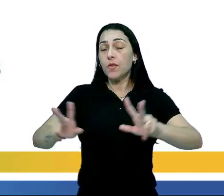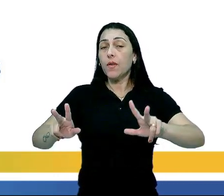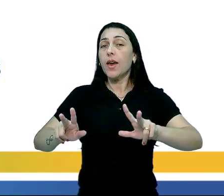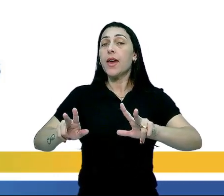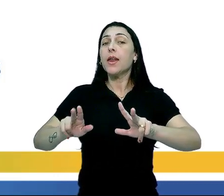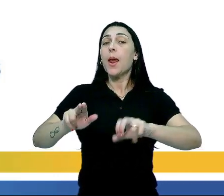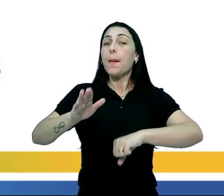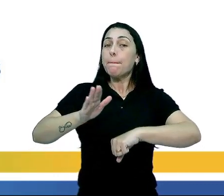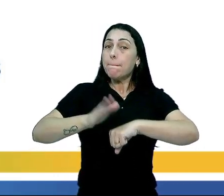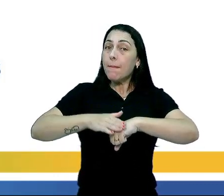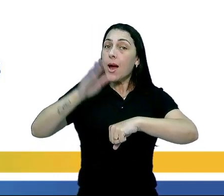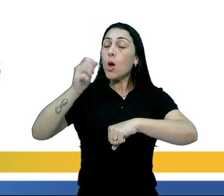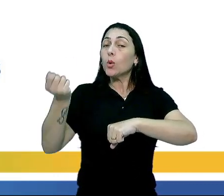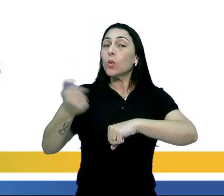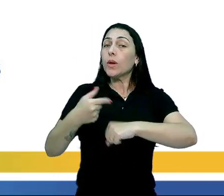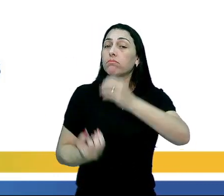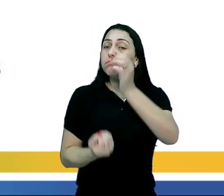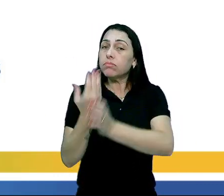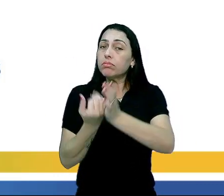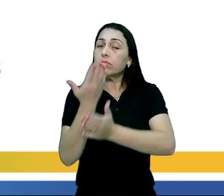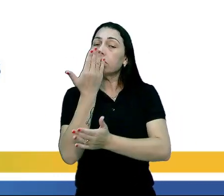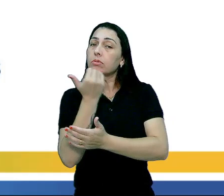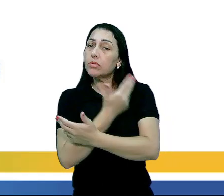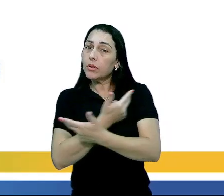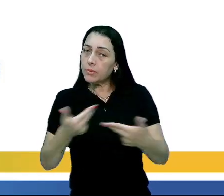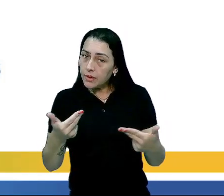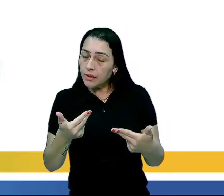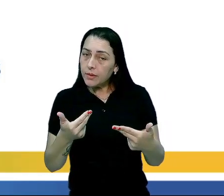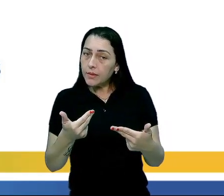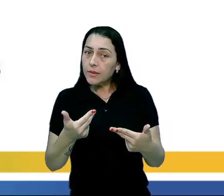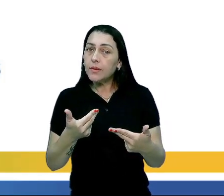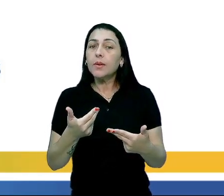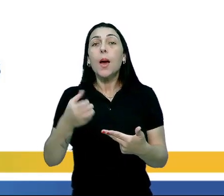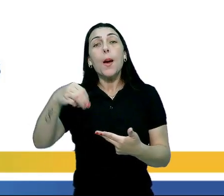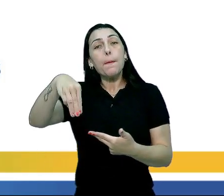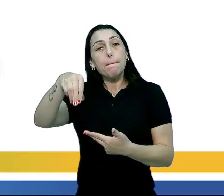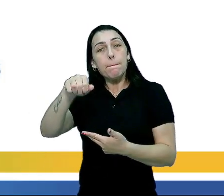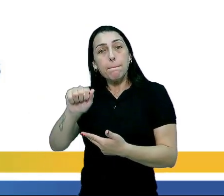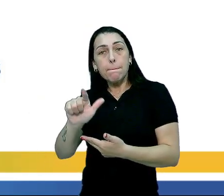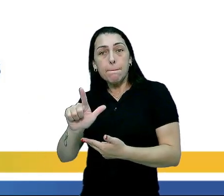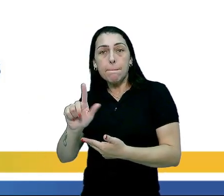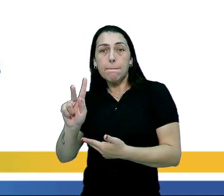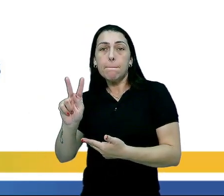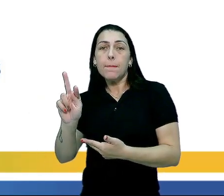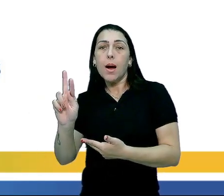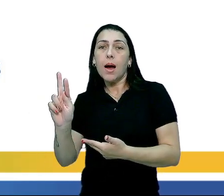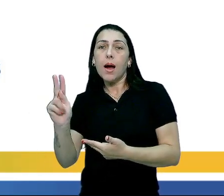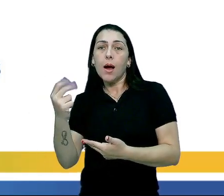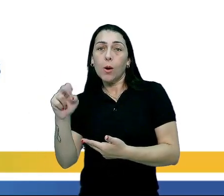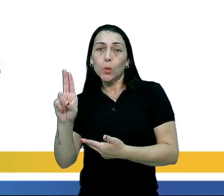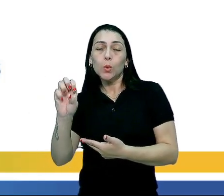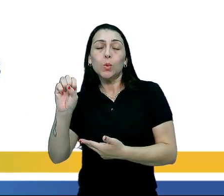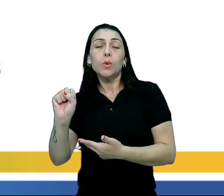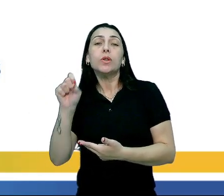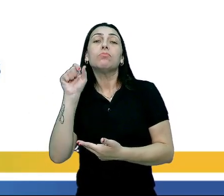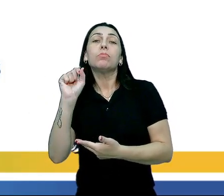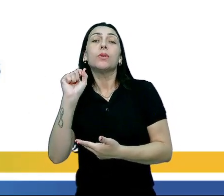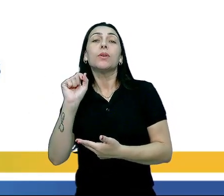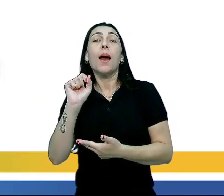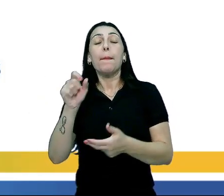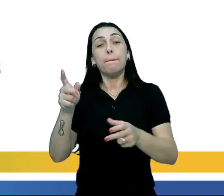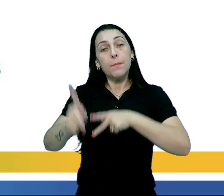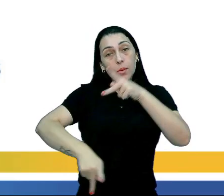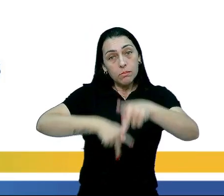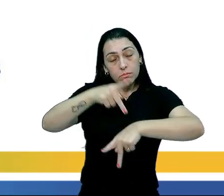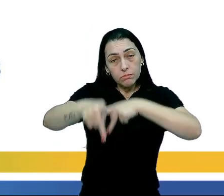que cresceria maior que a produção de alimentos. Então, segundo Malthus, chegaríamos a um ponto em que a